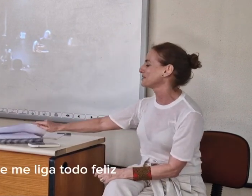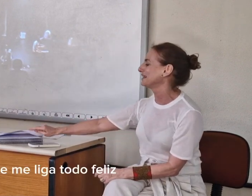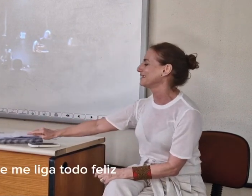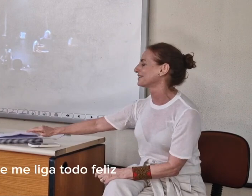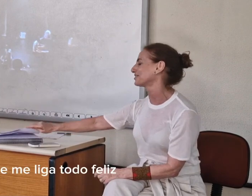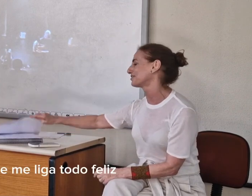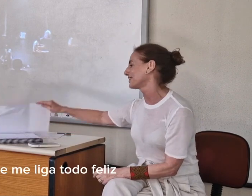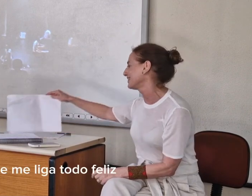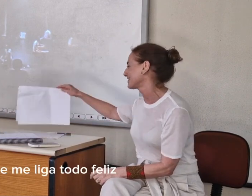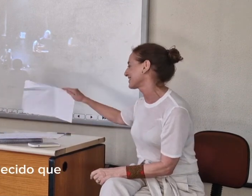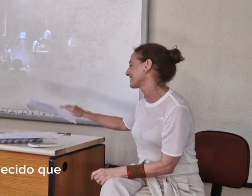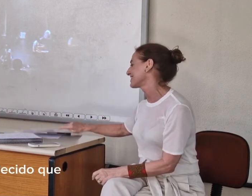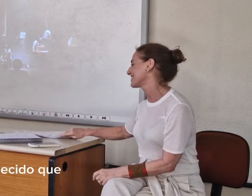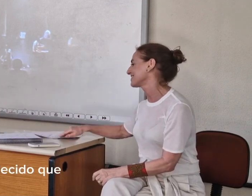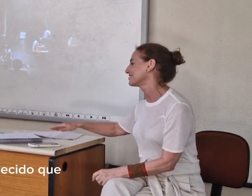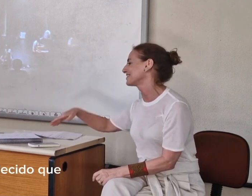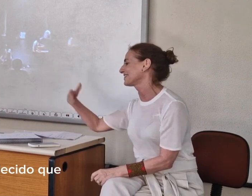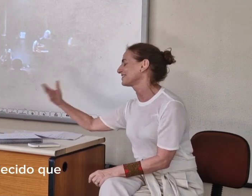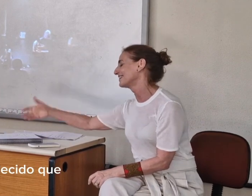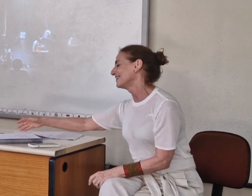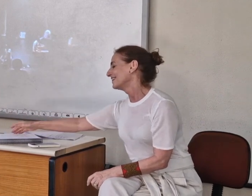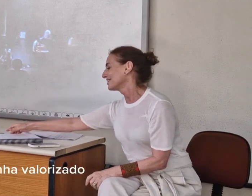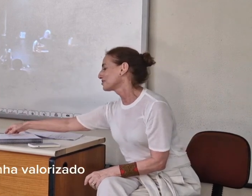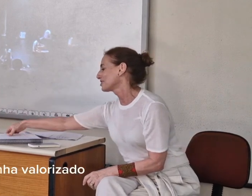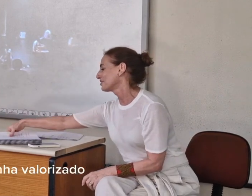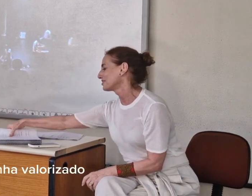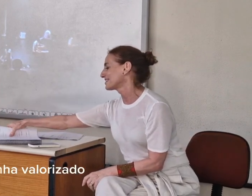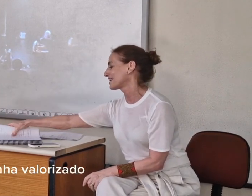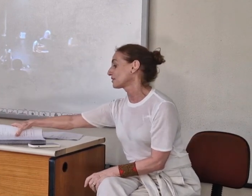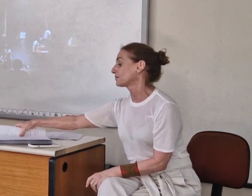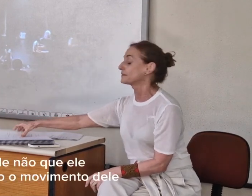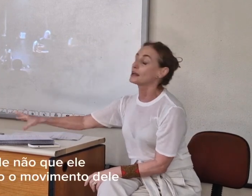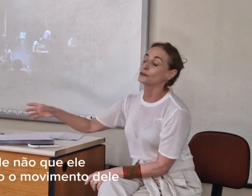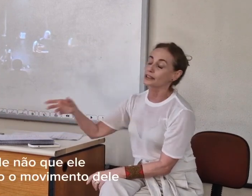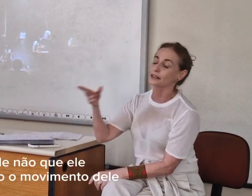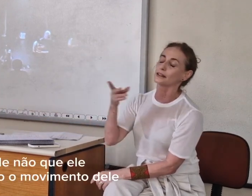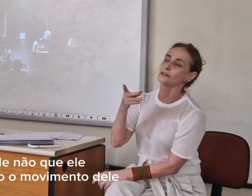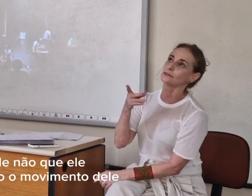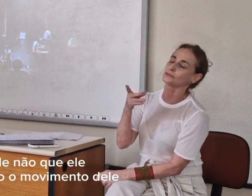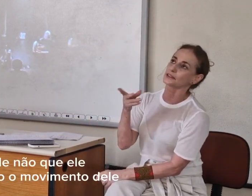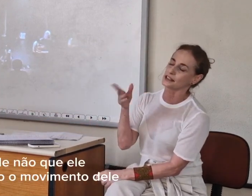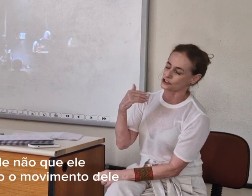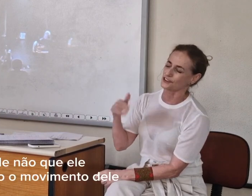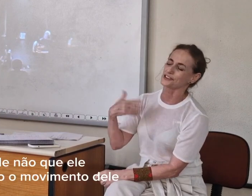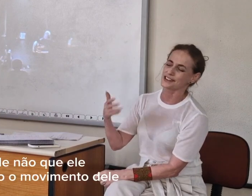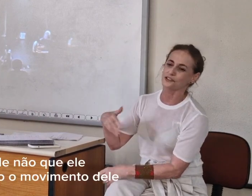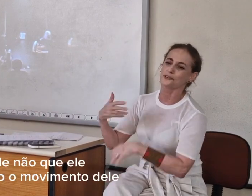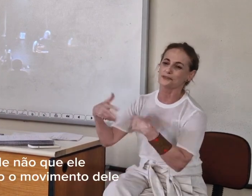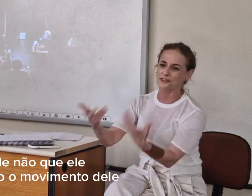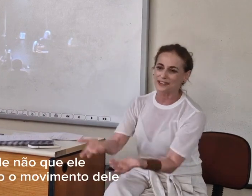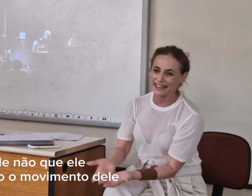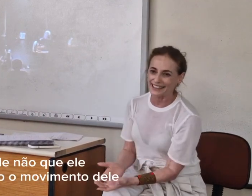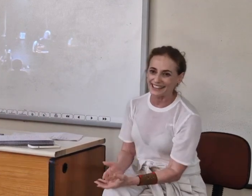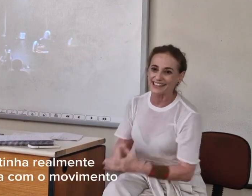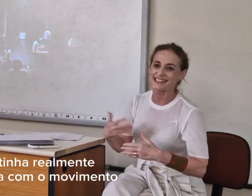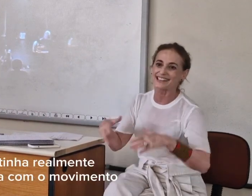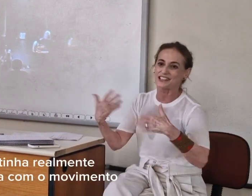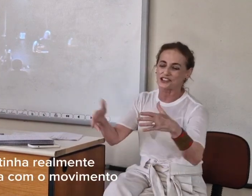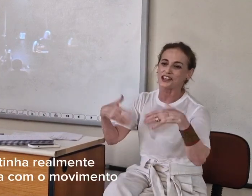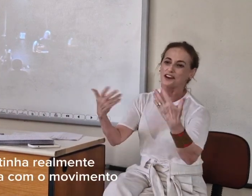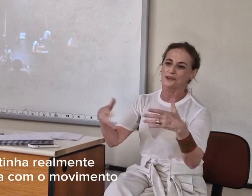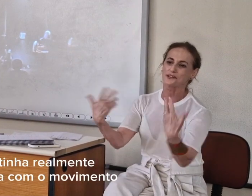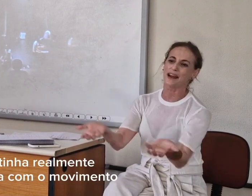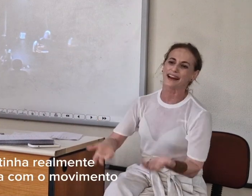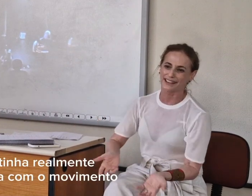de noite queria, todo perdido, agradecido, que ele tinha valorizado. Não que ele não, que ele tinha valorizado o movimento dele, que ele